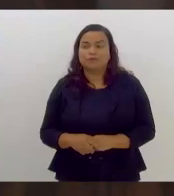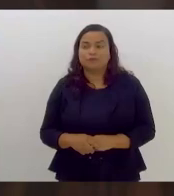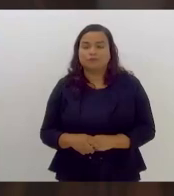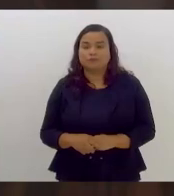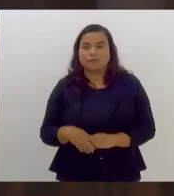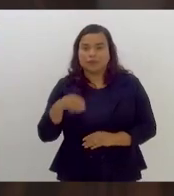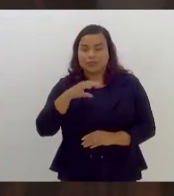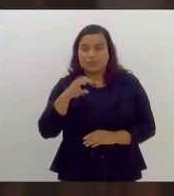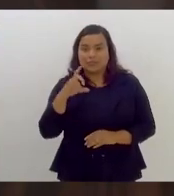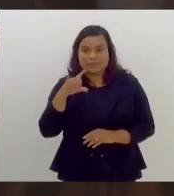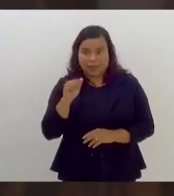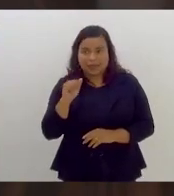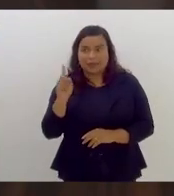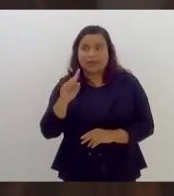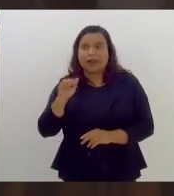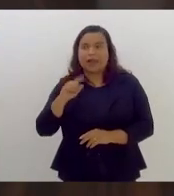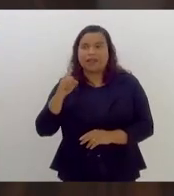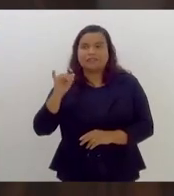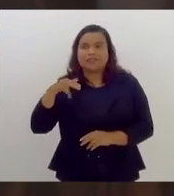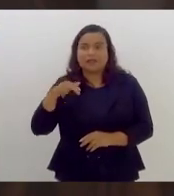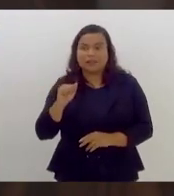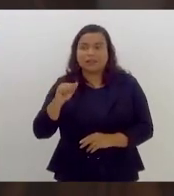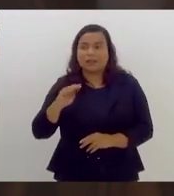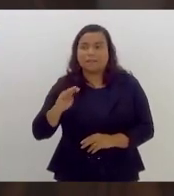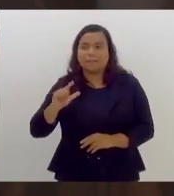Célia, Adriana Baltazar.